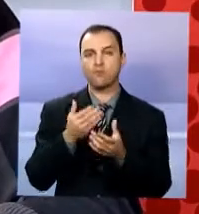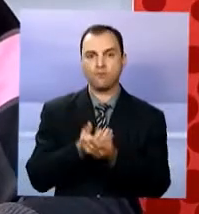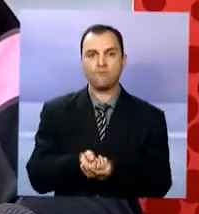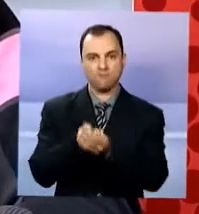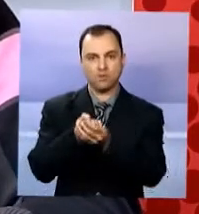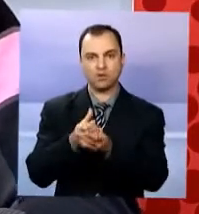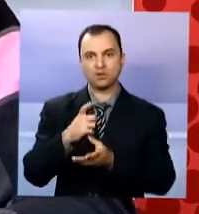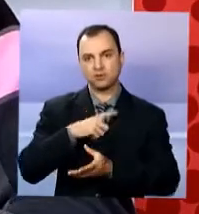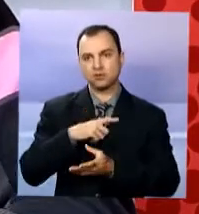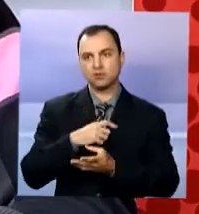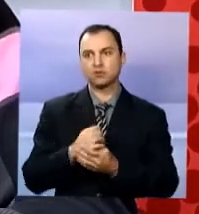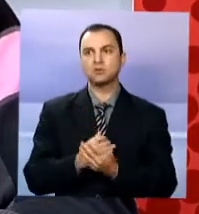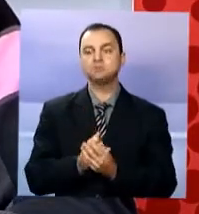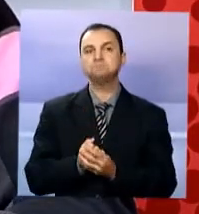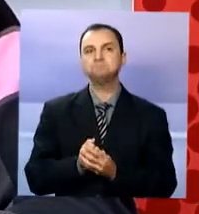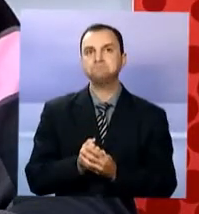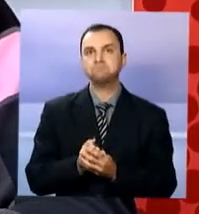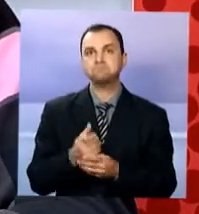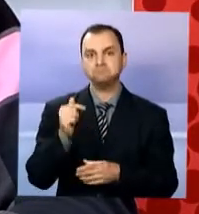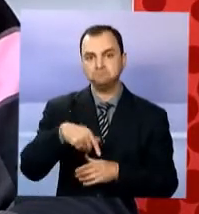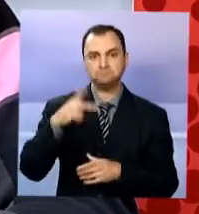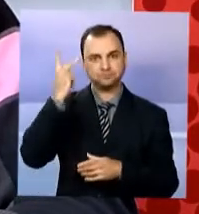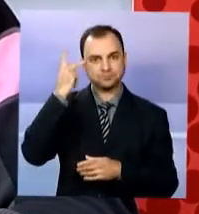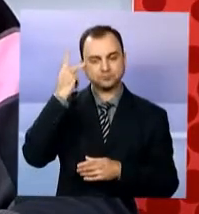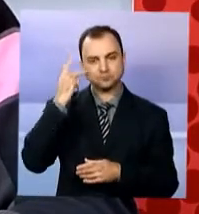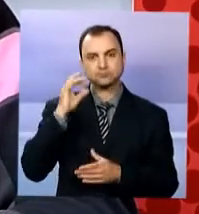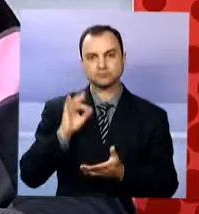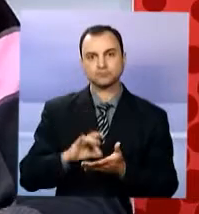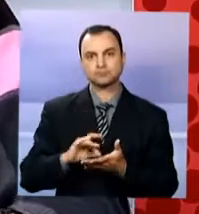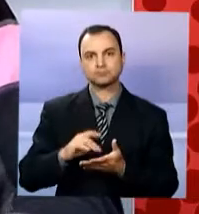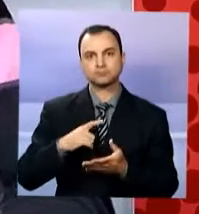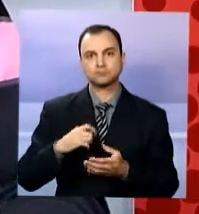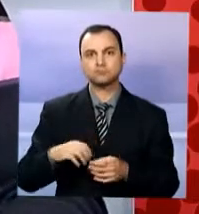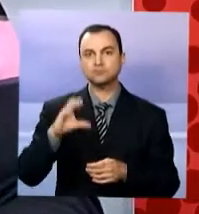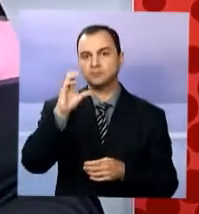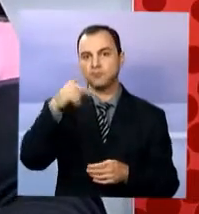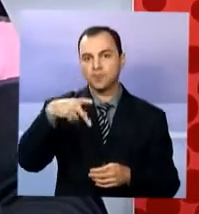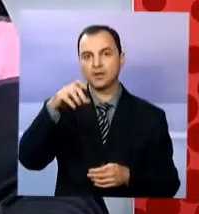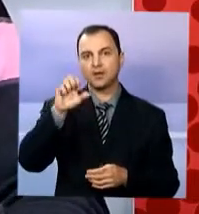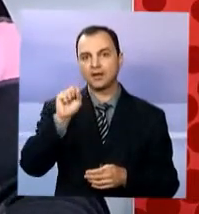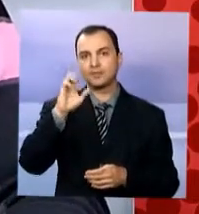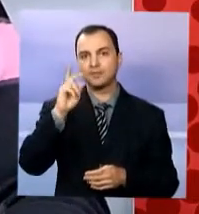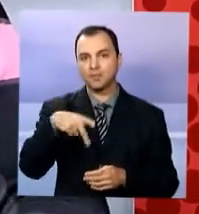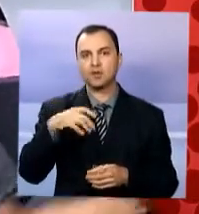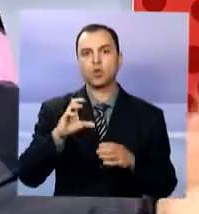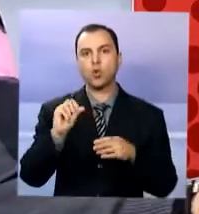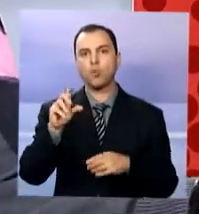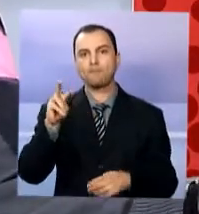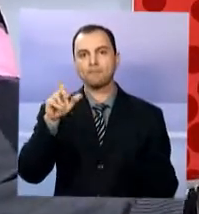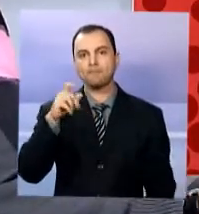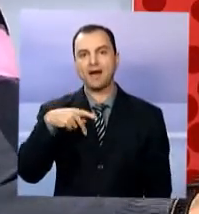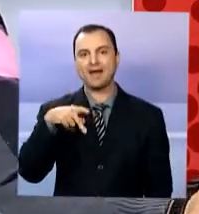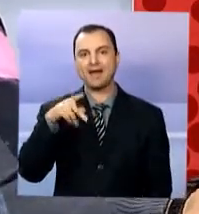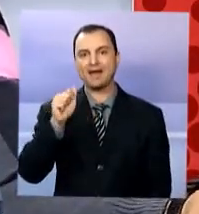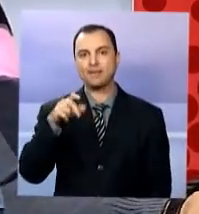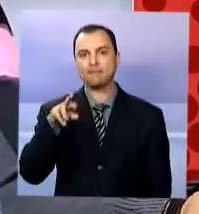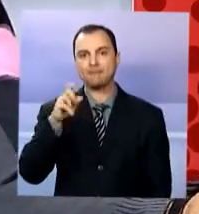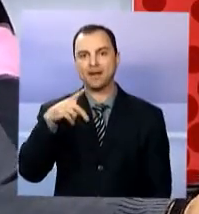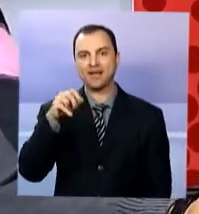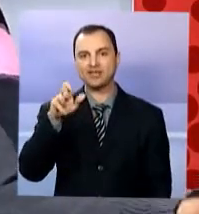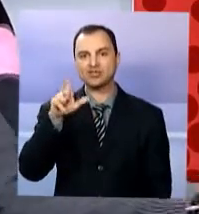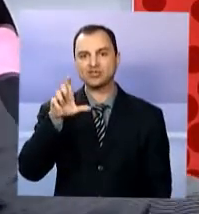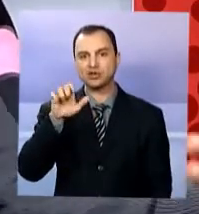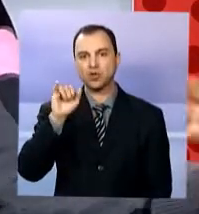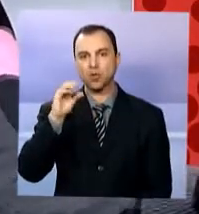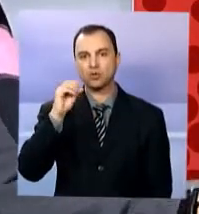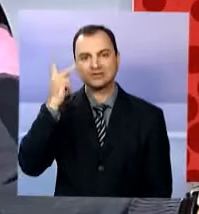vôlei né porque onde eu deu melito mas aqui em São Paulo mesmo você tem o cpsp que é o clube dos paraplégicos de São Paulo quem fez é o é o clube onde